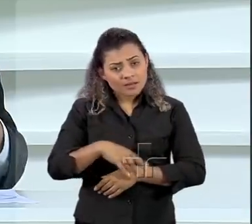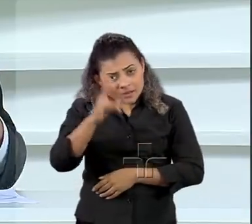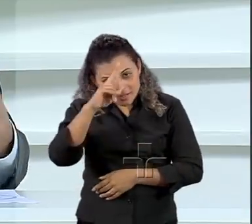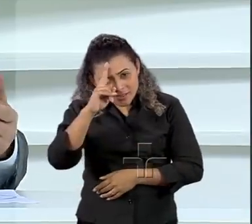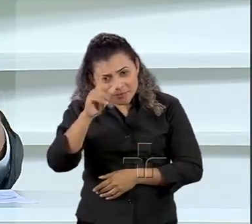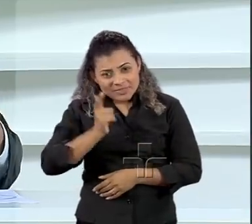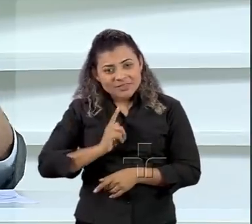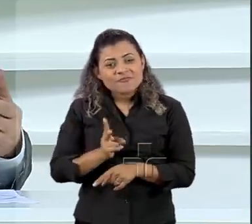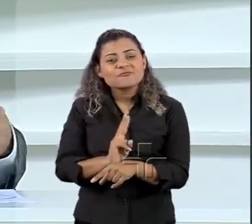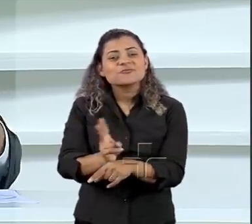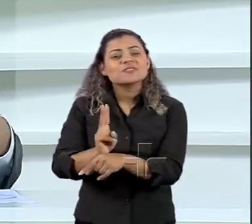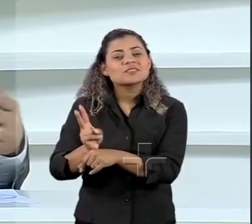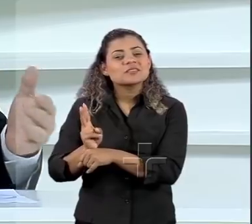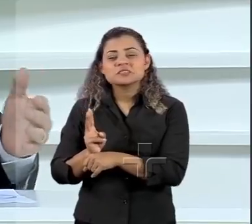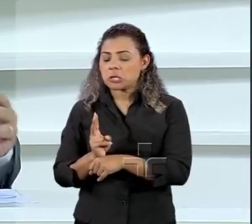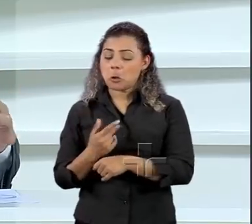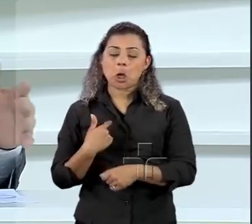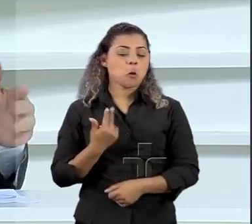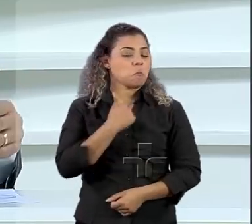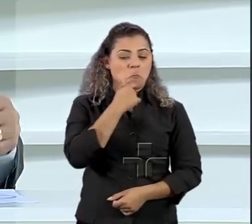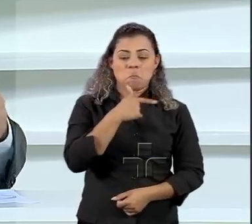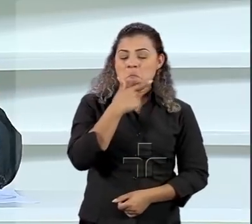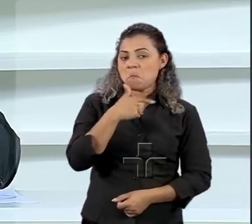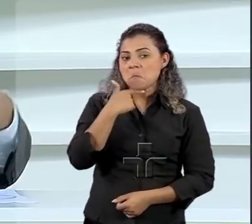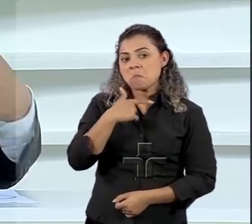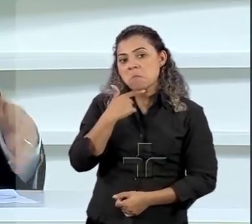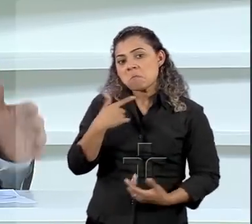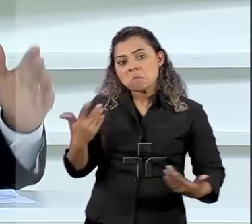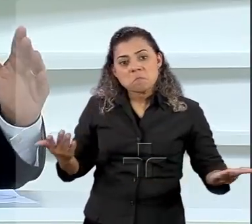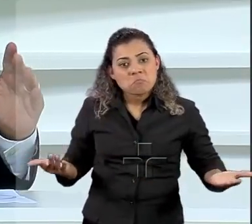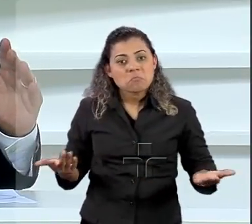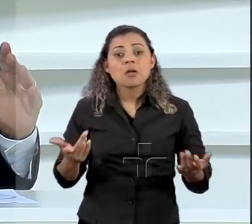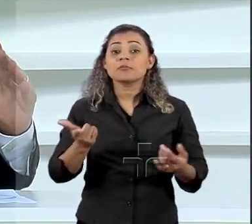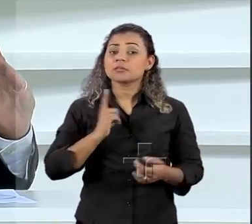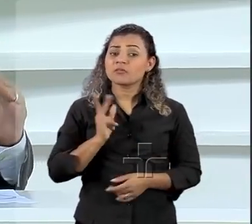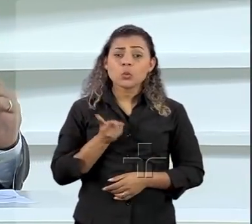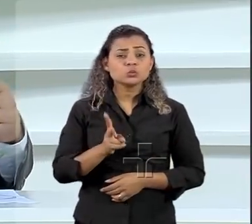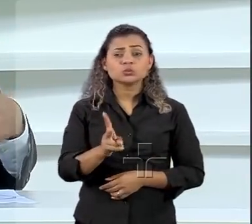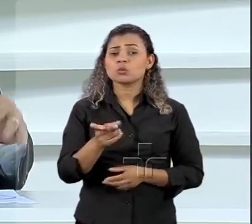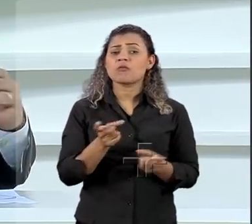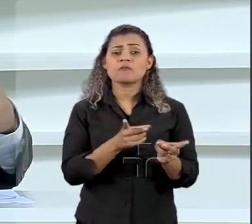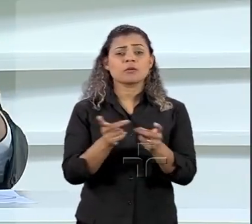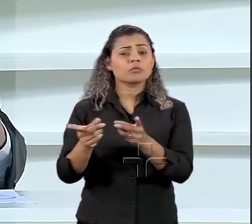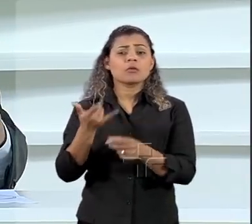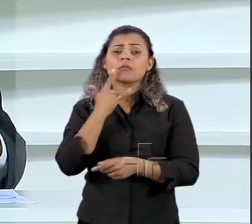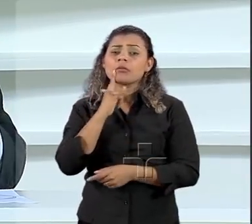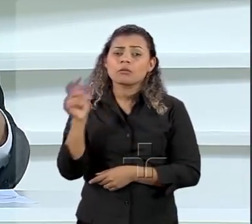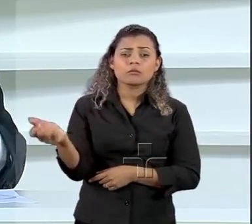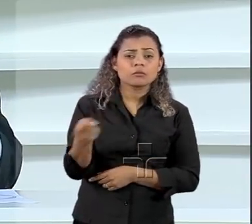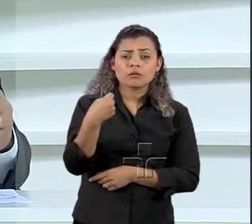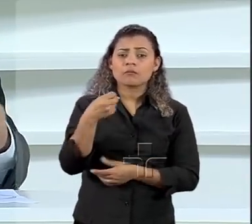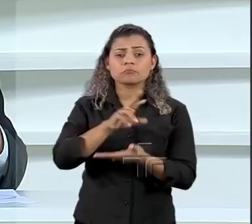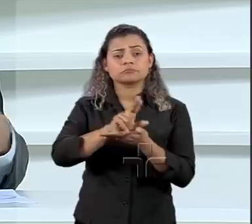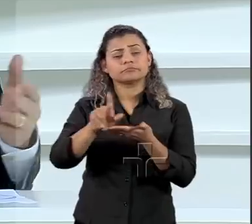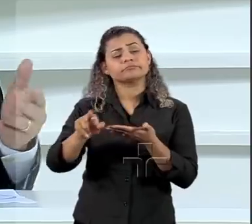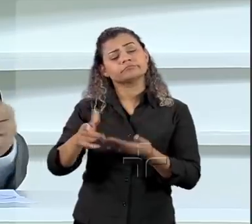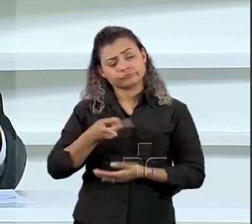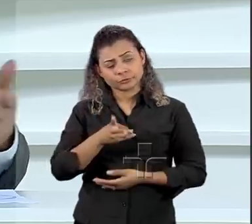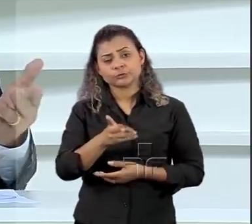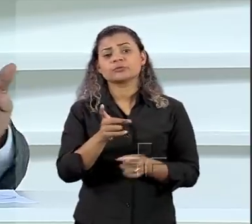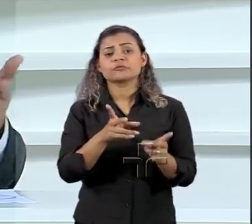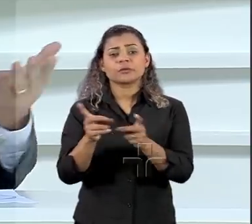a fiscalização não foi feita e tal, acabou que continuou vendendo cerveja e etc. nos